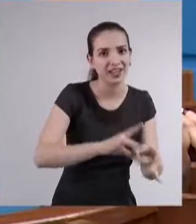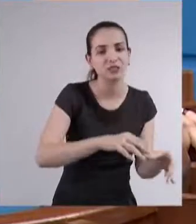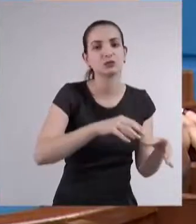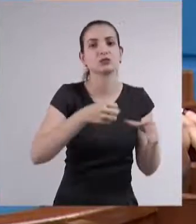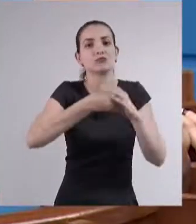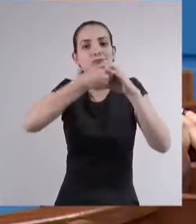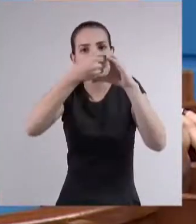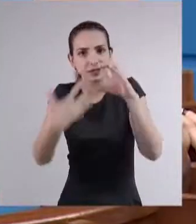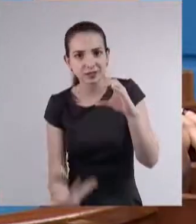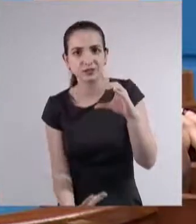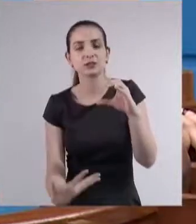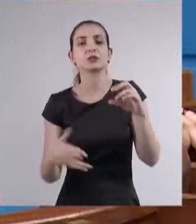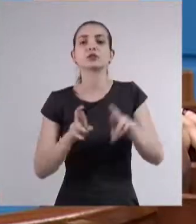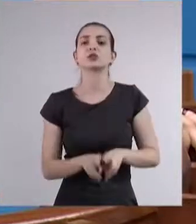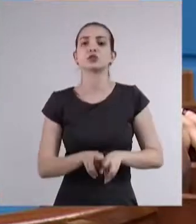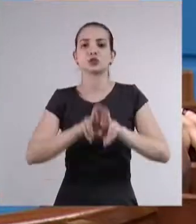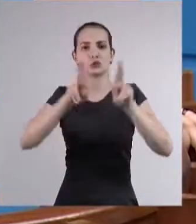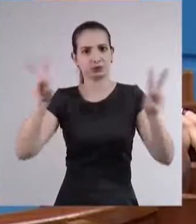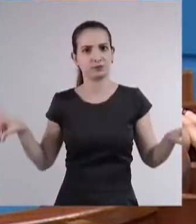extremamente,